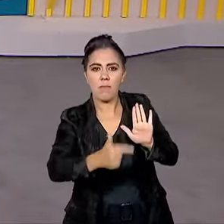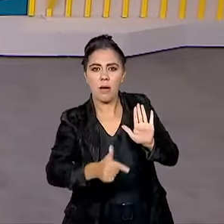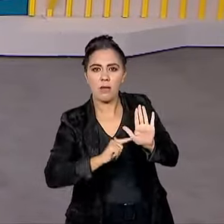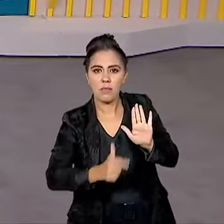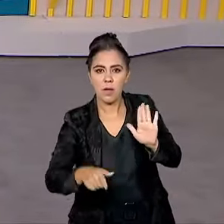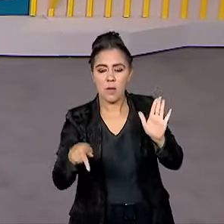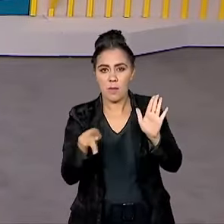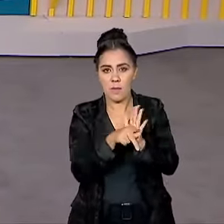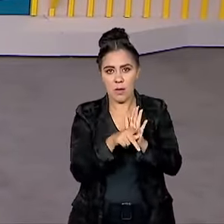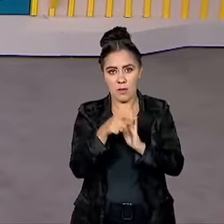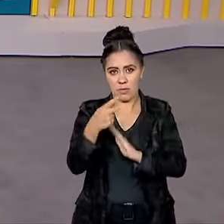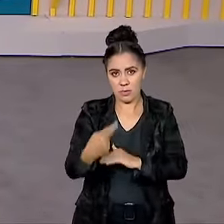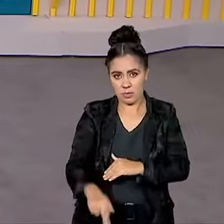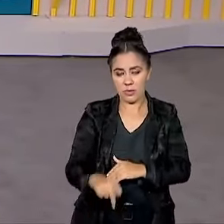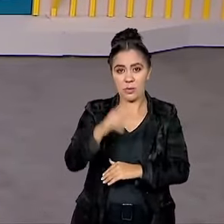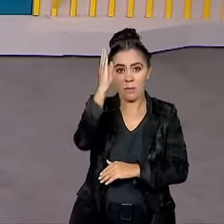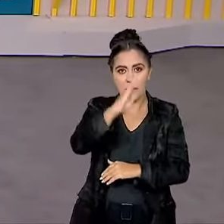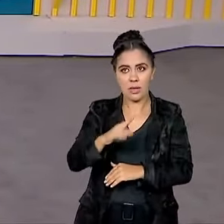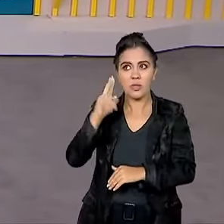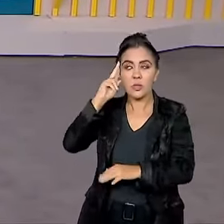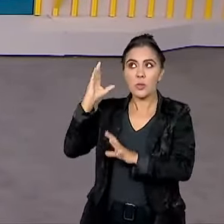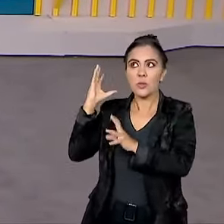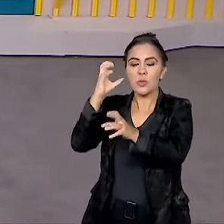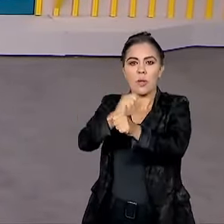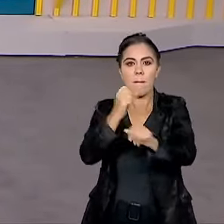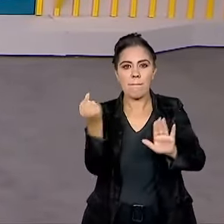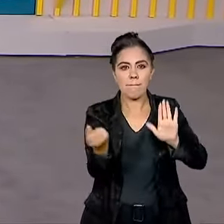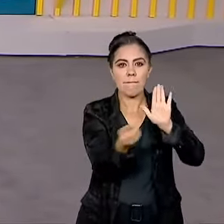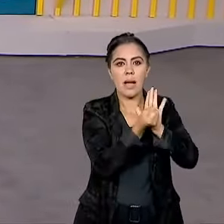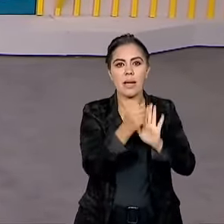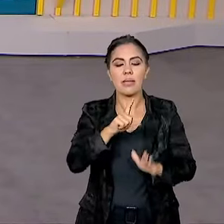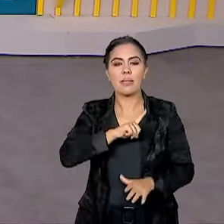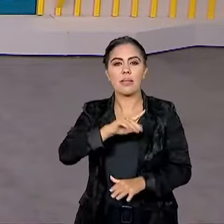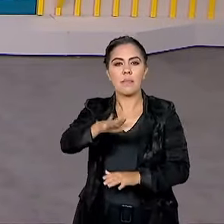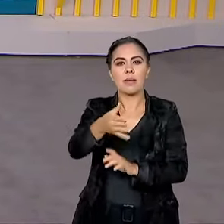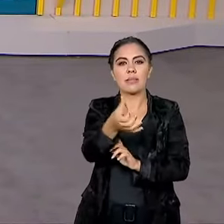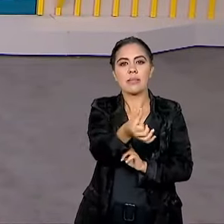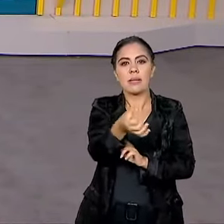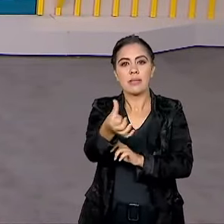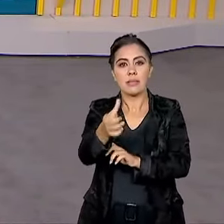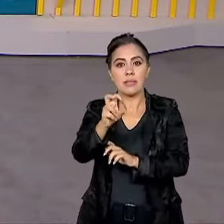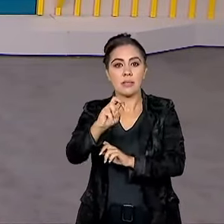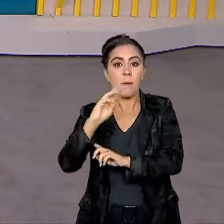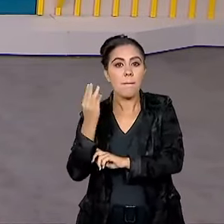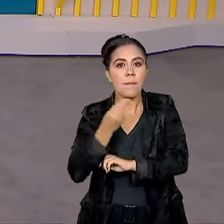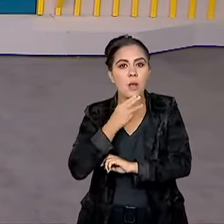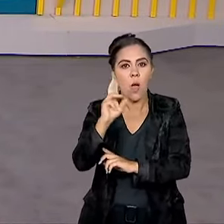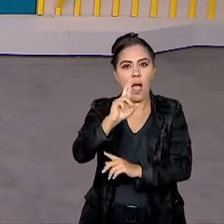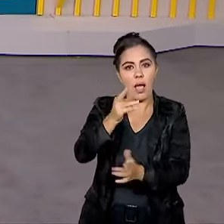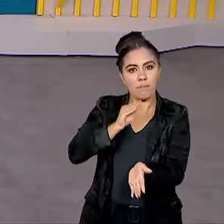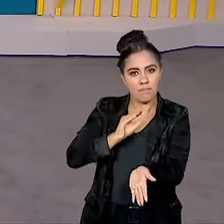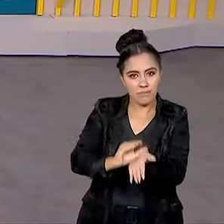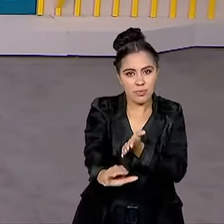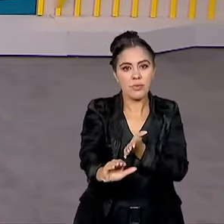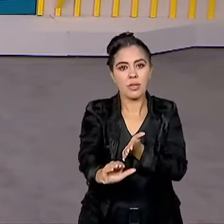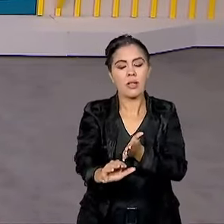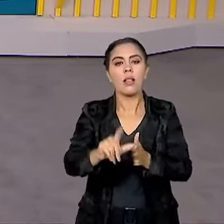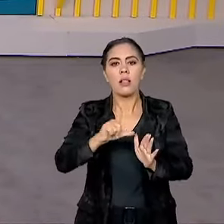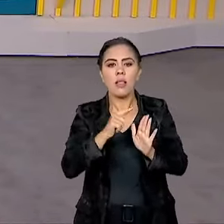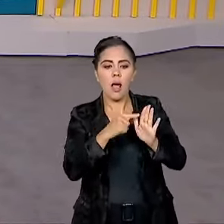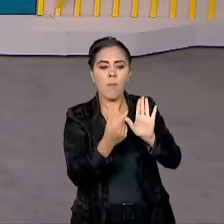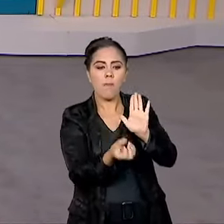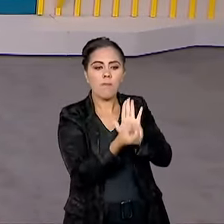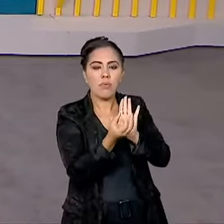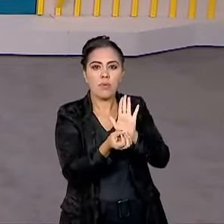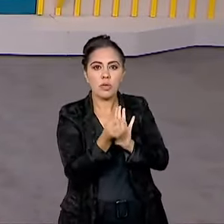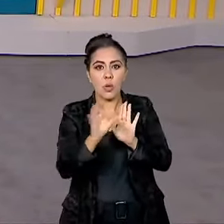da história do país, com investimento previsto de 665 milhões de reais. Ele foi construído de